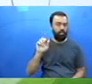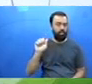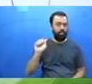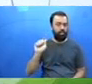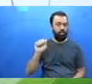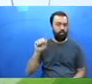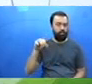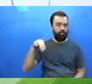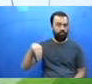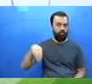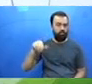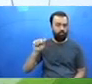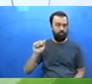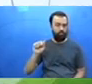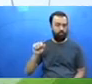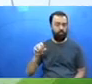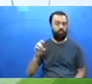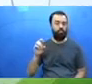natural,